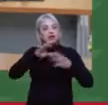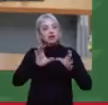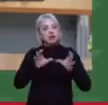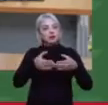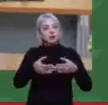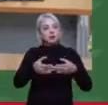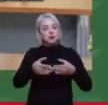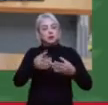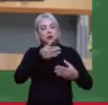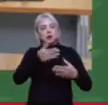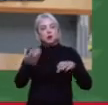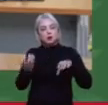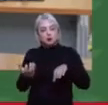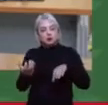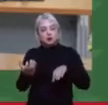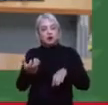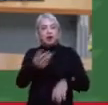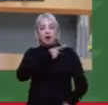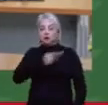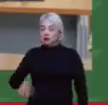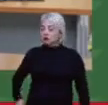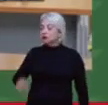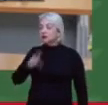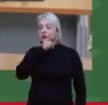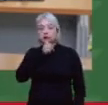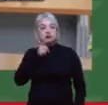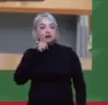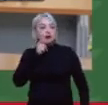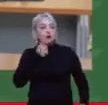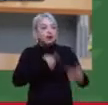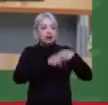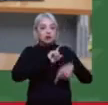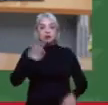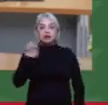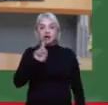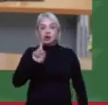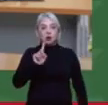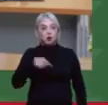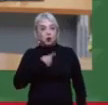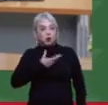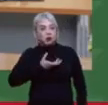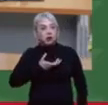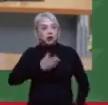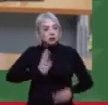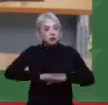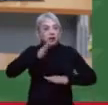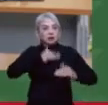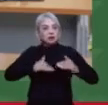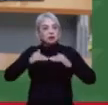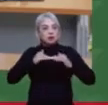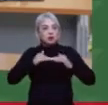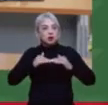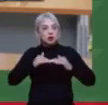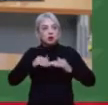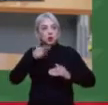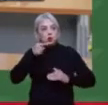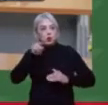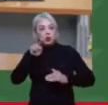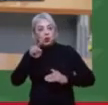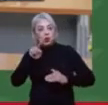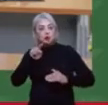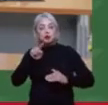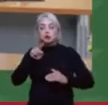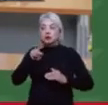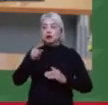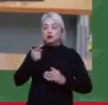Congresso Nacional, presidenta Gleisi Hoffmann, retrocesso não. Nós queremos mais democracia. E um dos outros elementos que pode